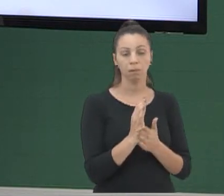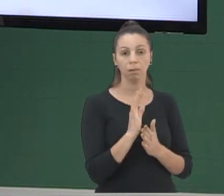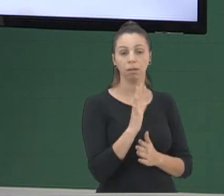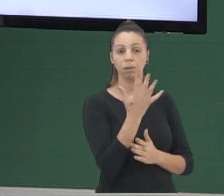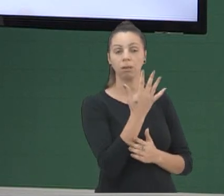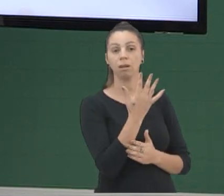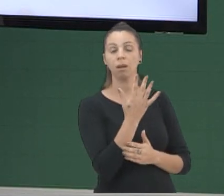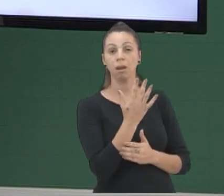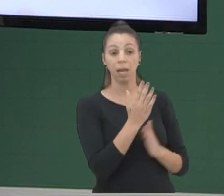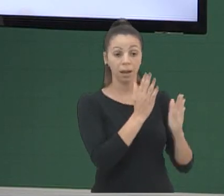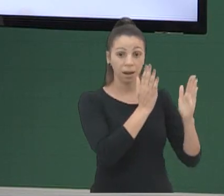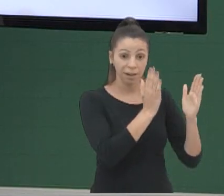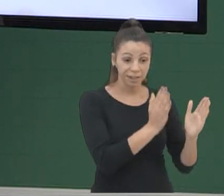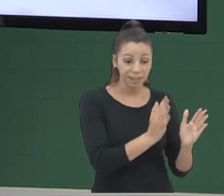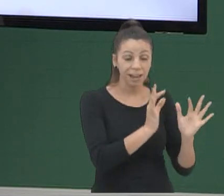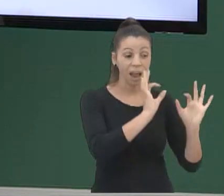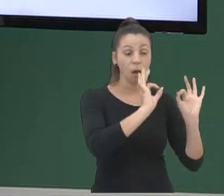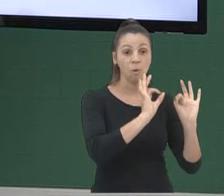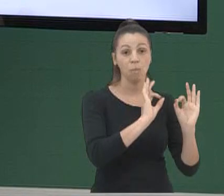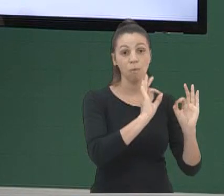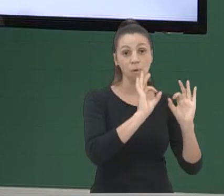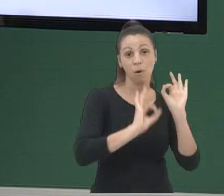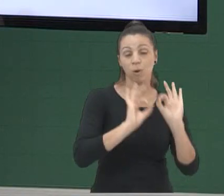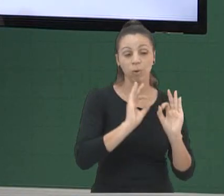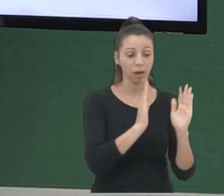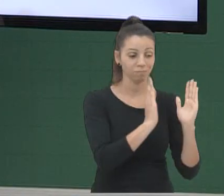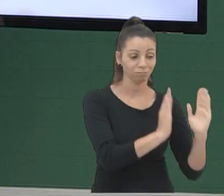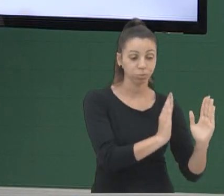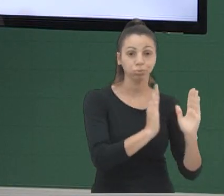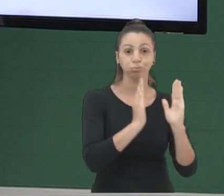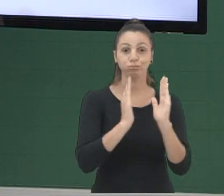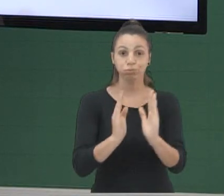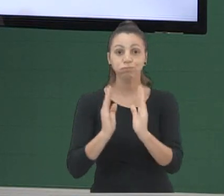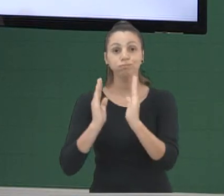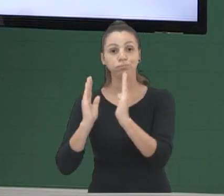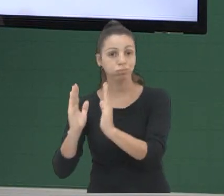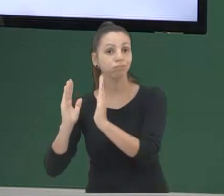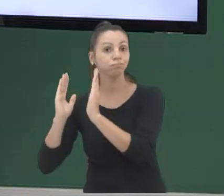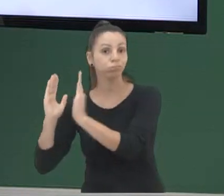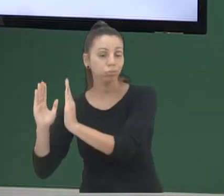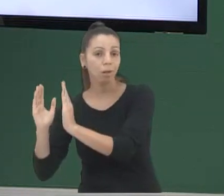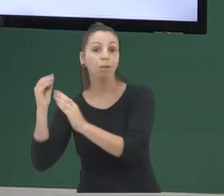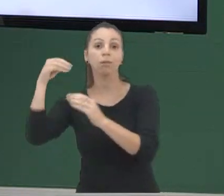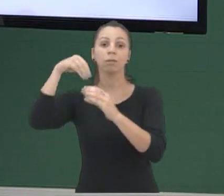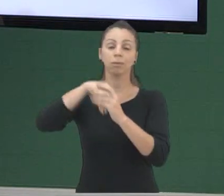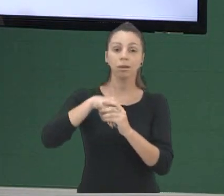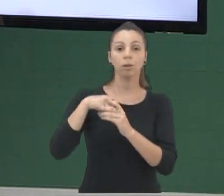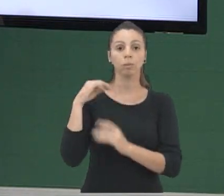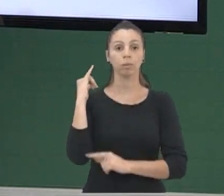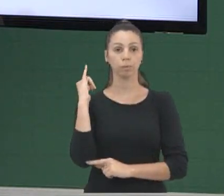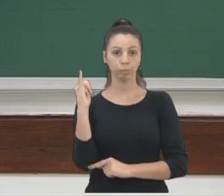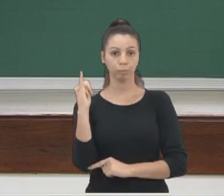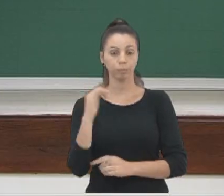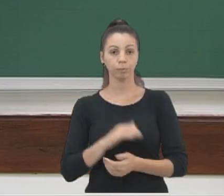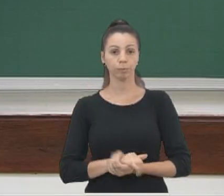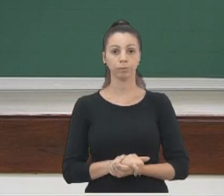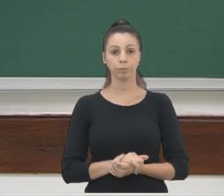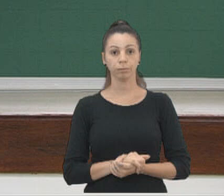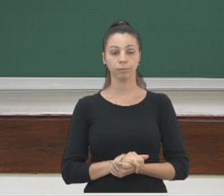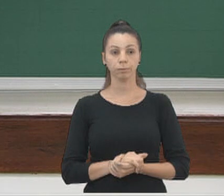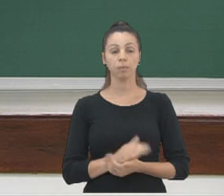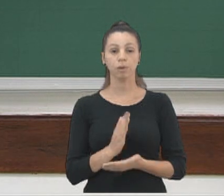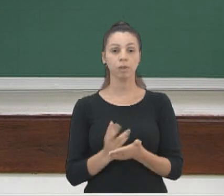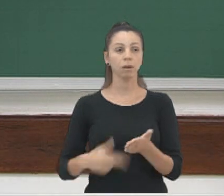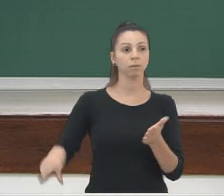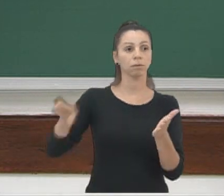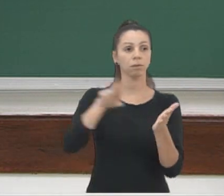veja, o enredo é a ordem das situações dentro da narrativa, certo? Já retomamos,